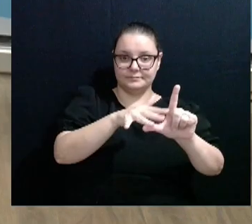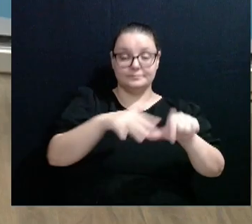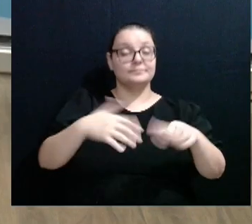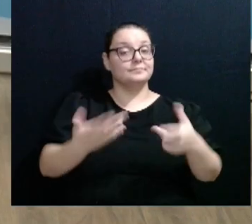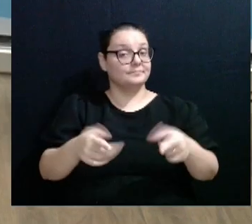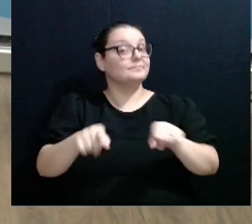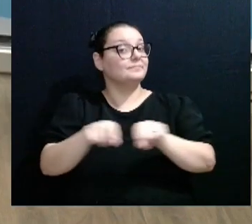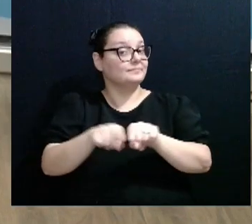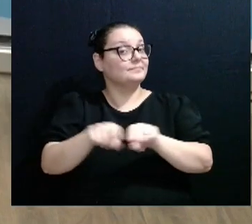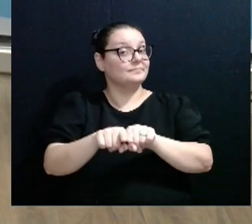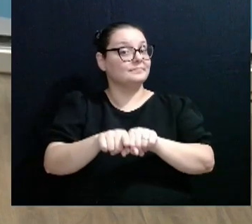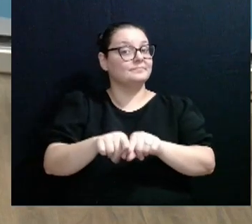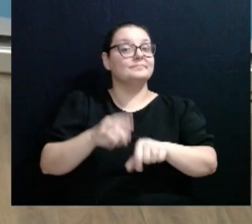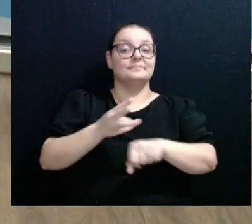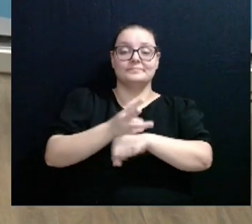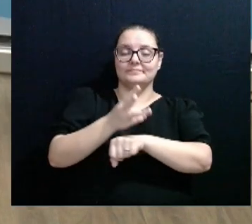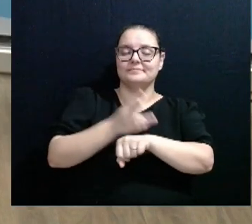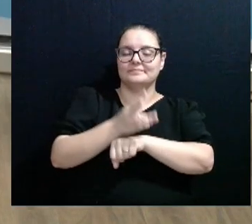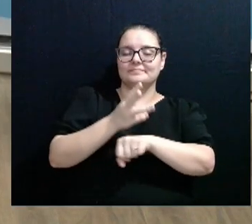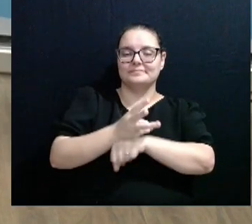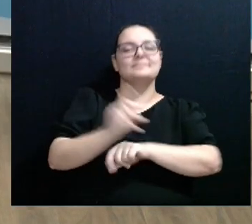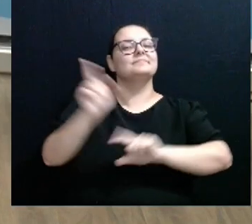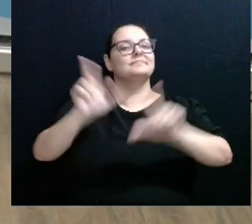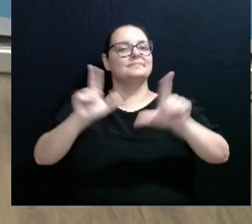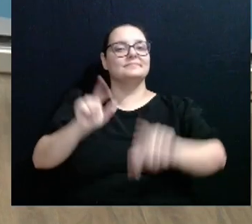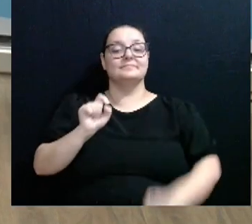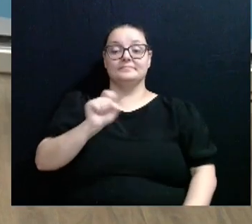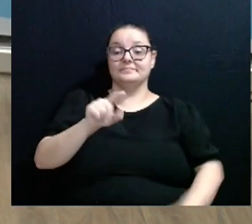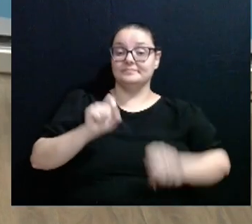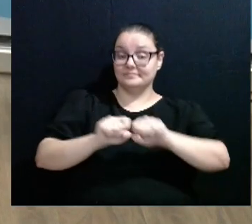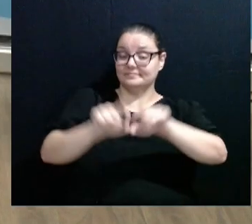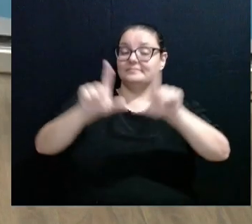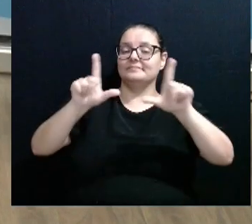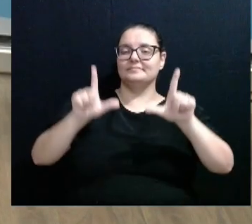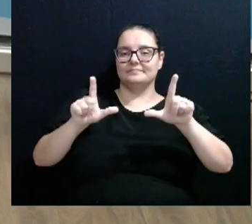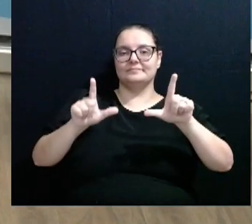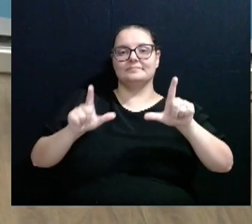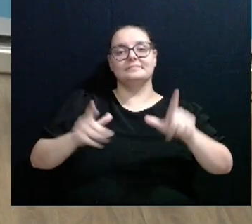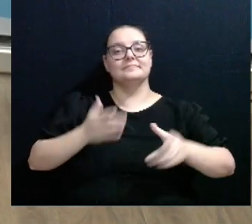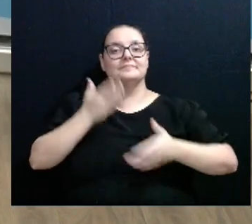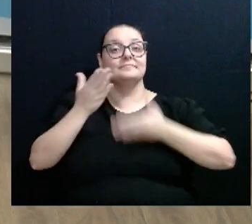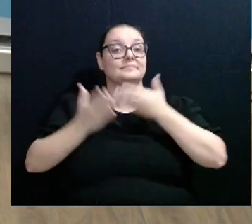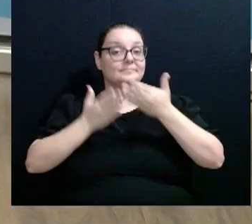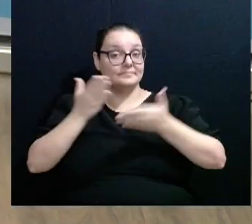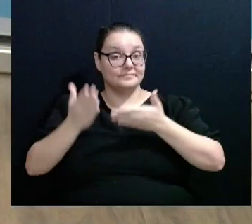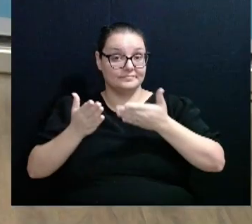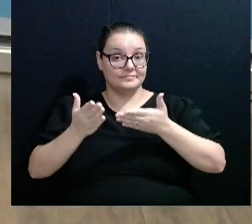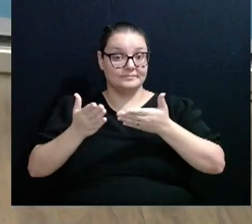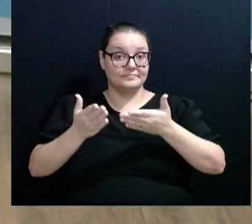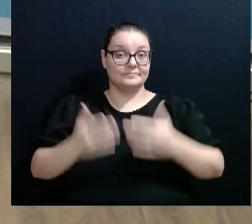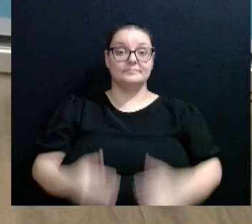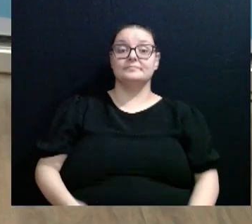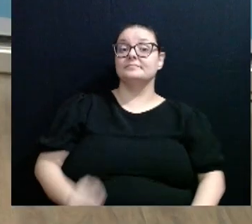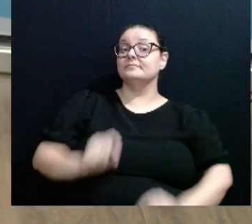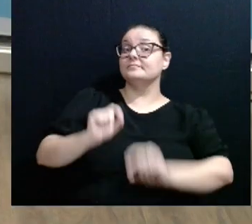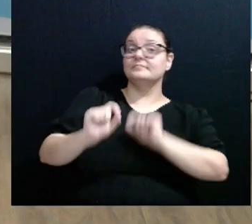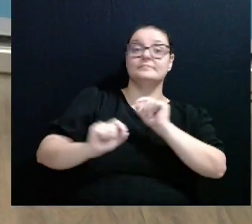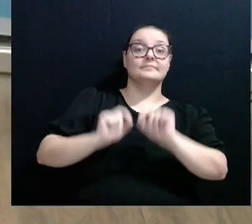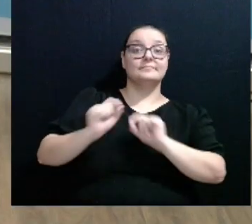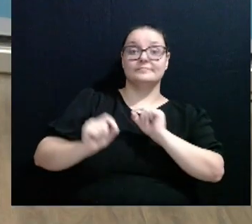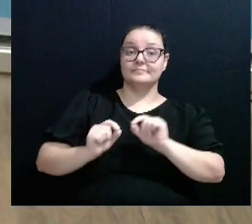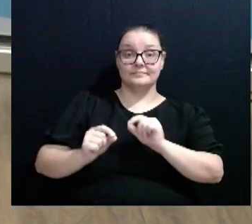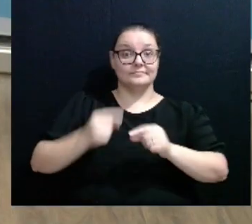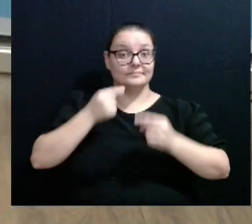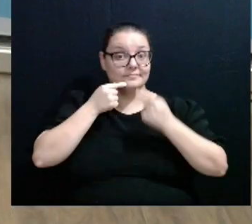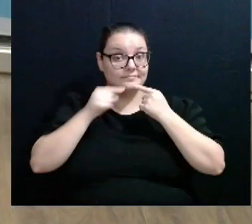uma mensagem aí na sua tela, o WhatsApp da TV Câmara Campinas. Você aperta e pode mandar o seu elogio, uma crítica